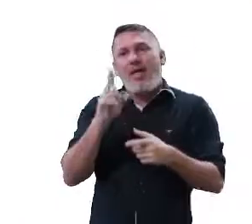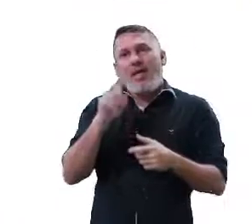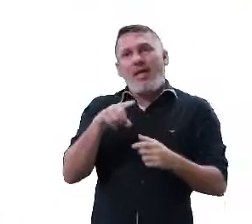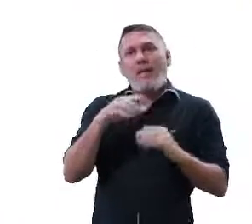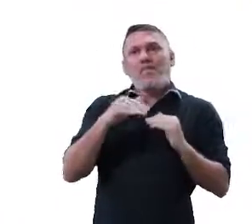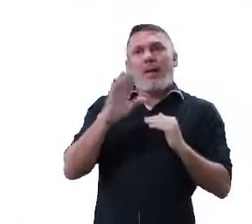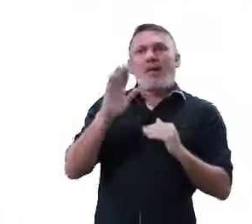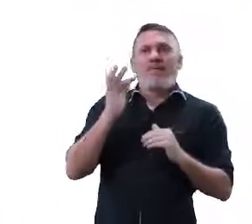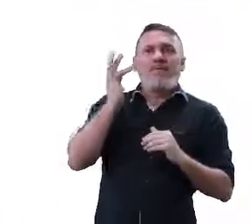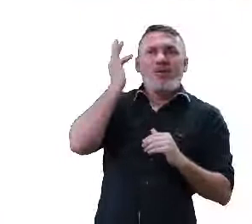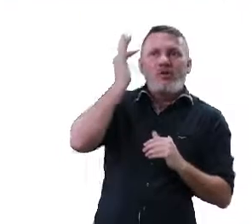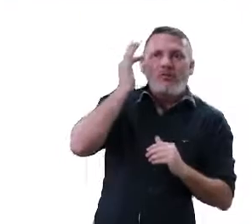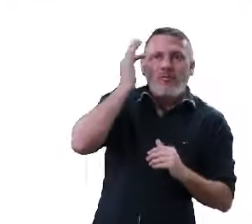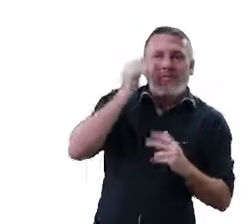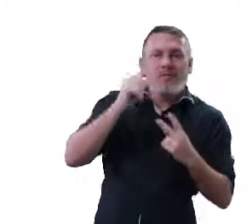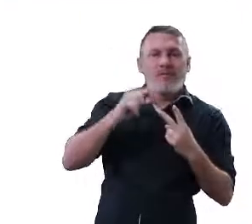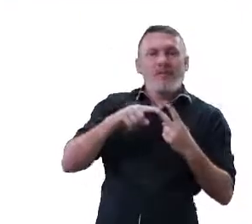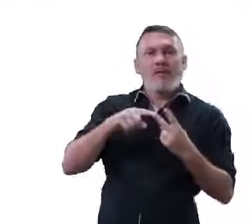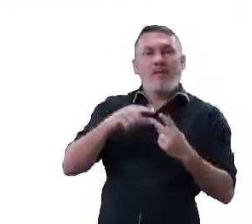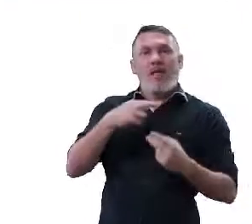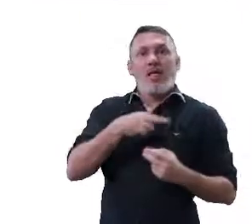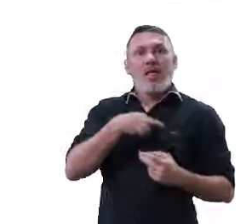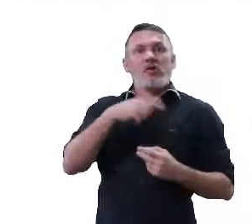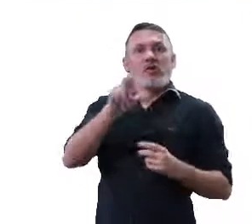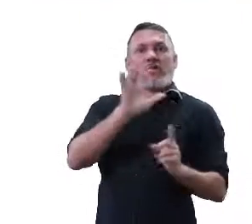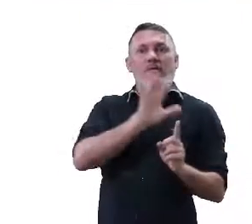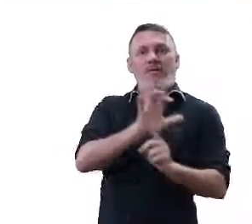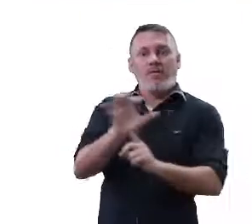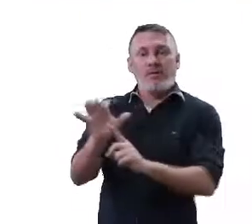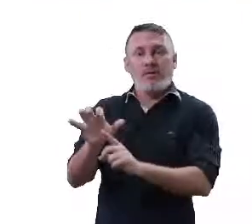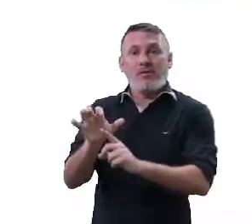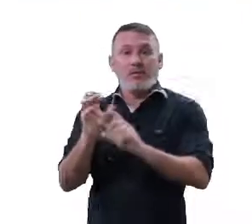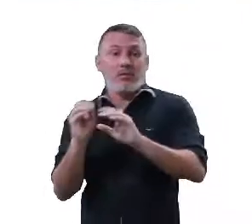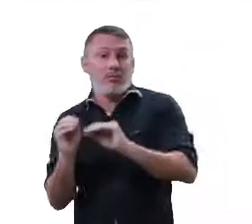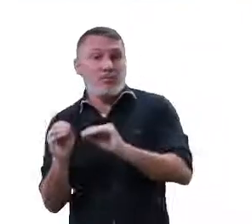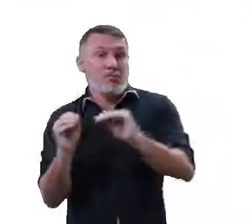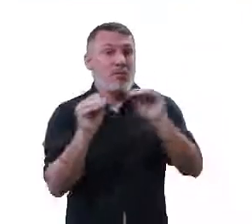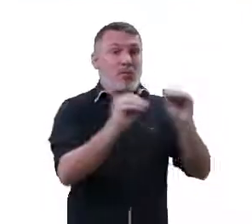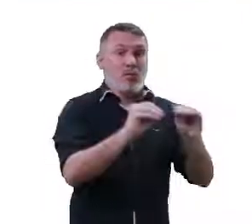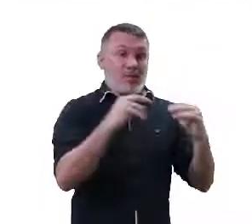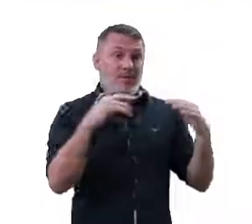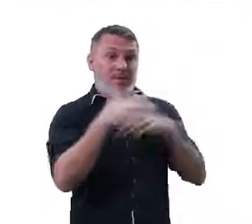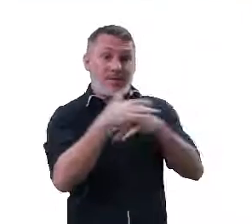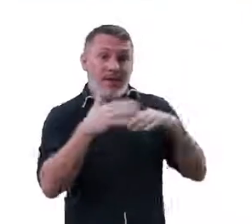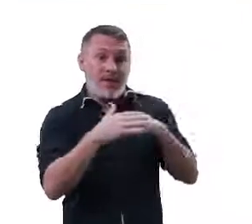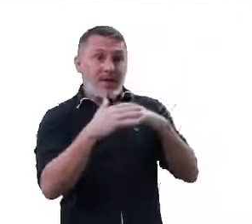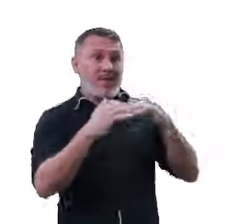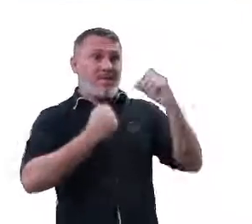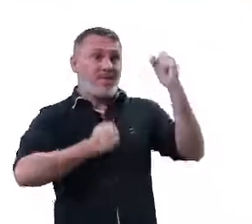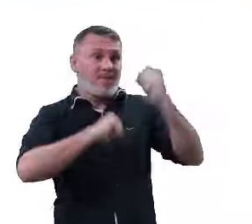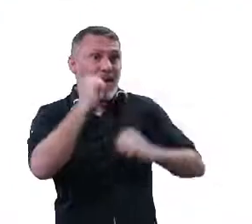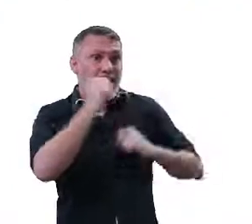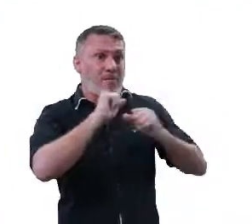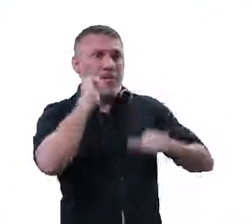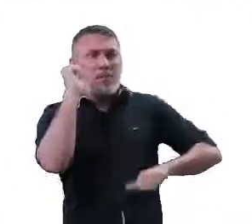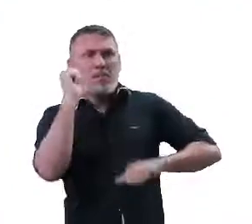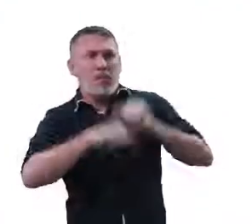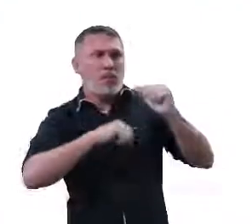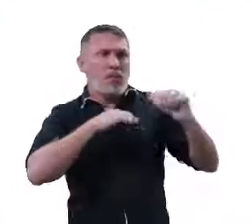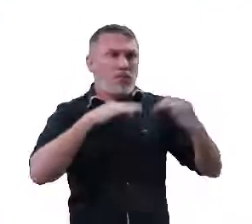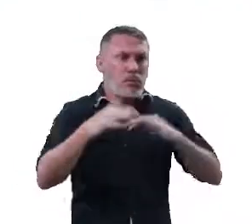passa a exigir uma nova forma de interpretação dessa realidade, certo? Por isso a questão